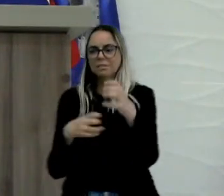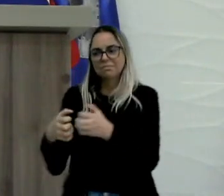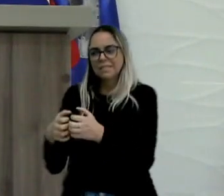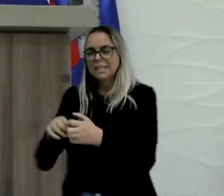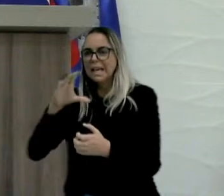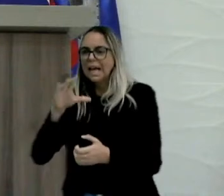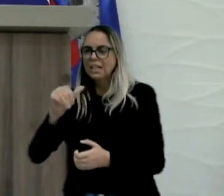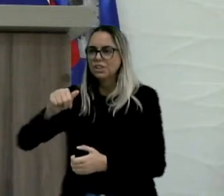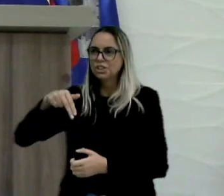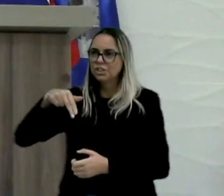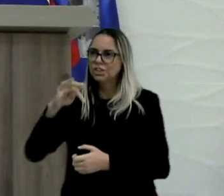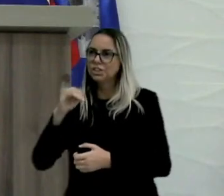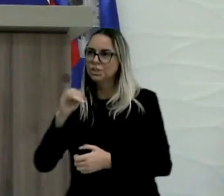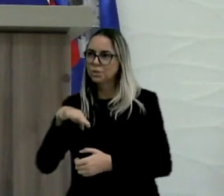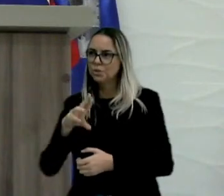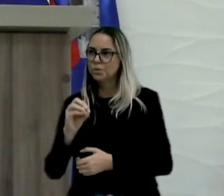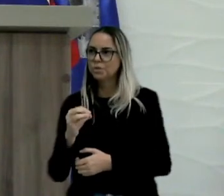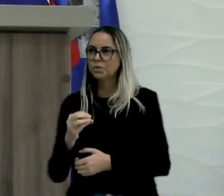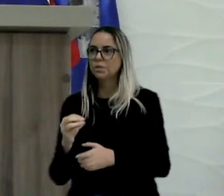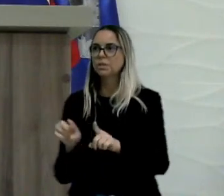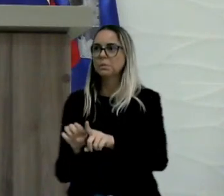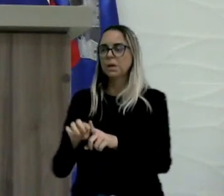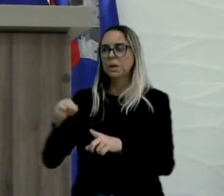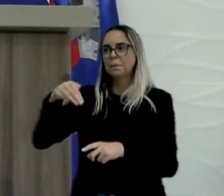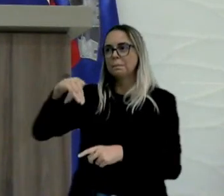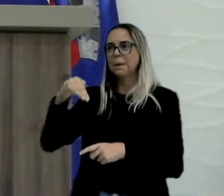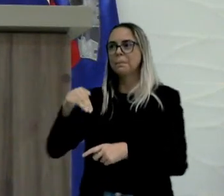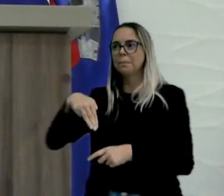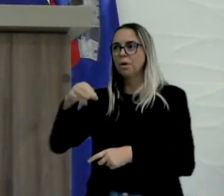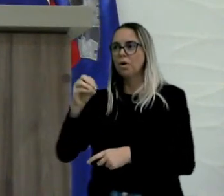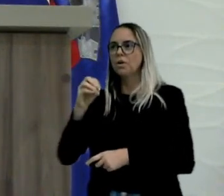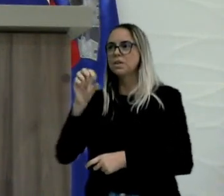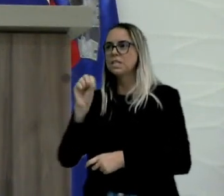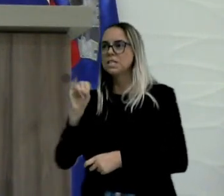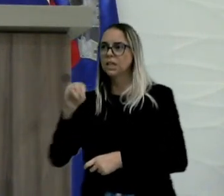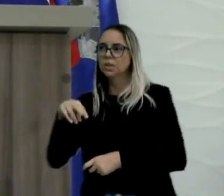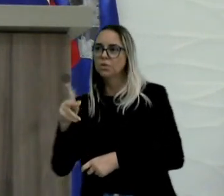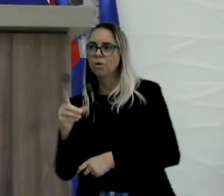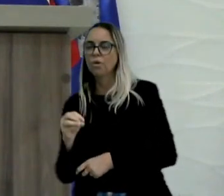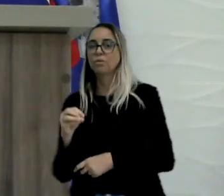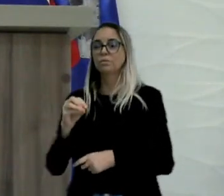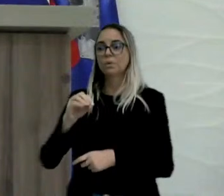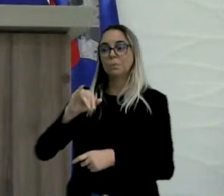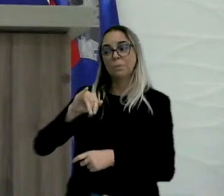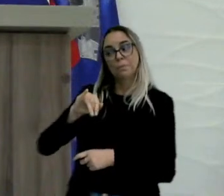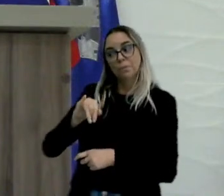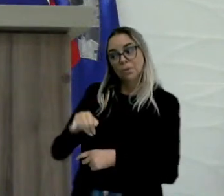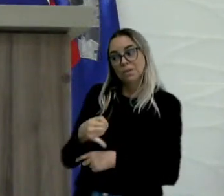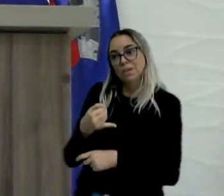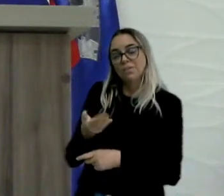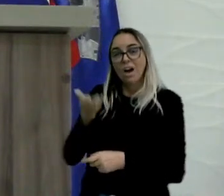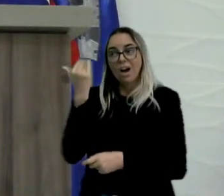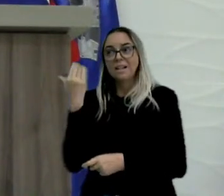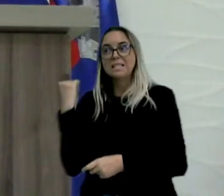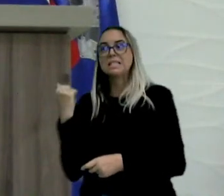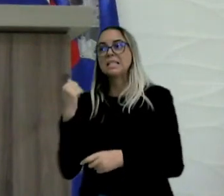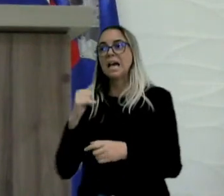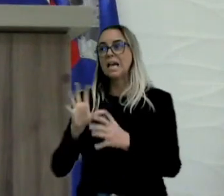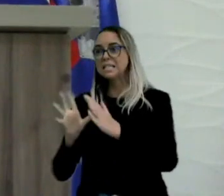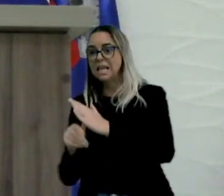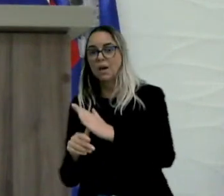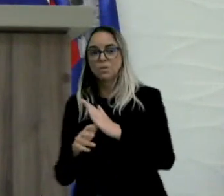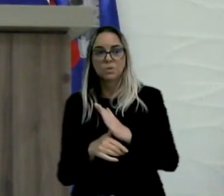mimosinha ali teve vários assaltos e não só por esse motivo mas por anteriormente que realmente o número de assalto tá